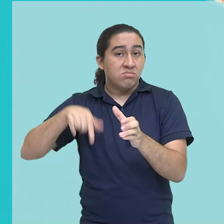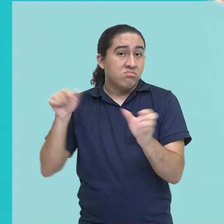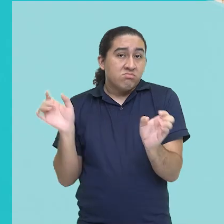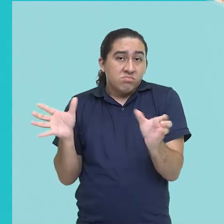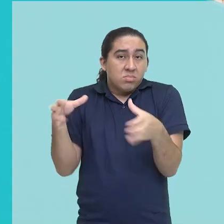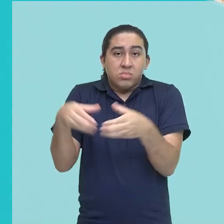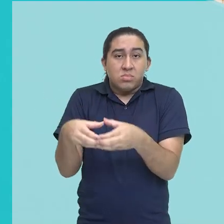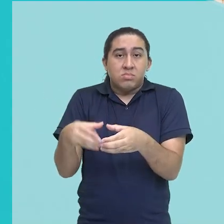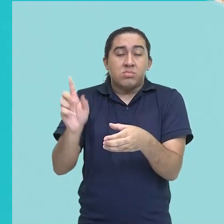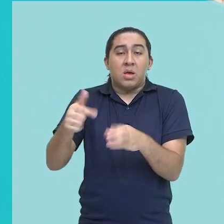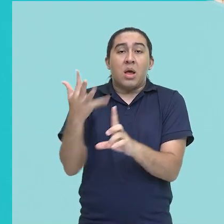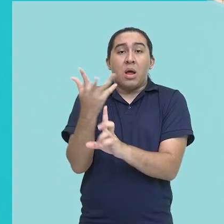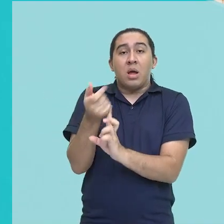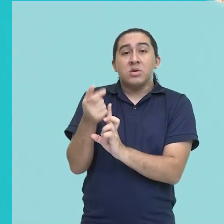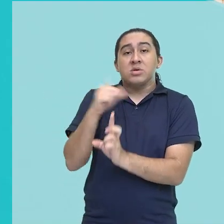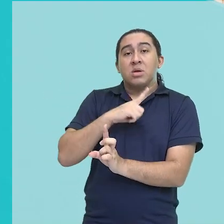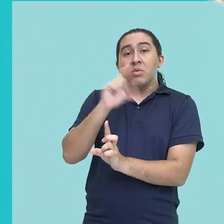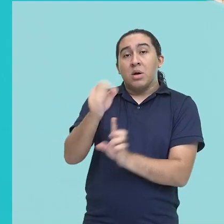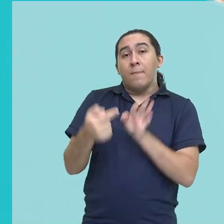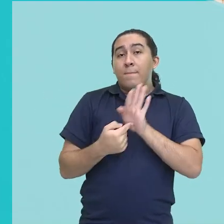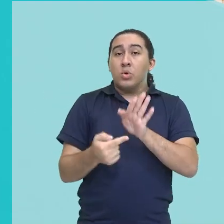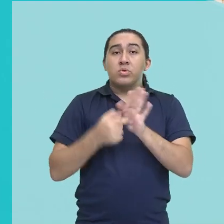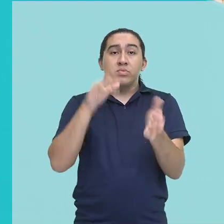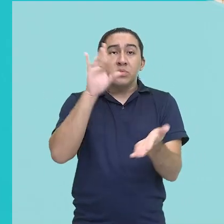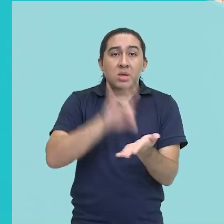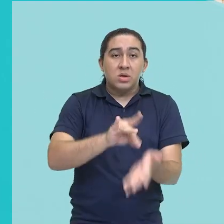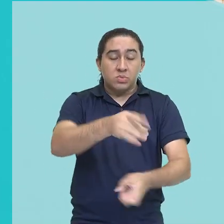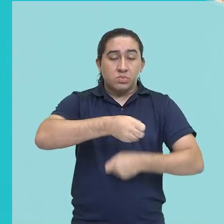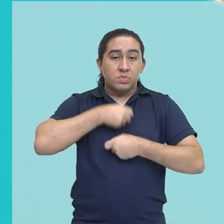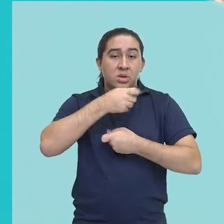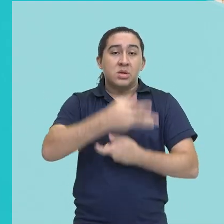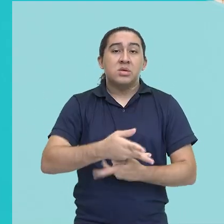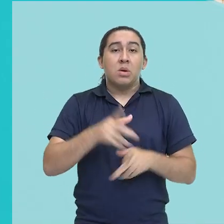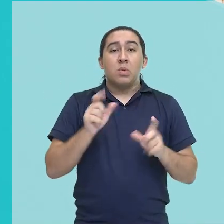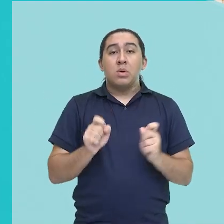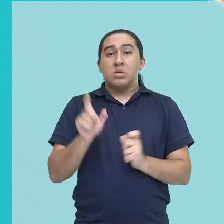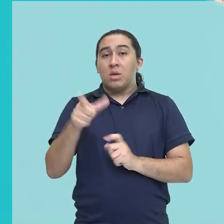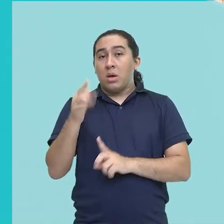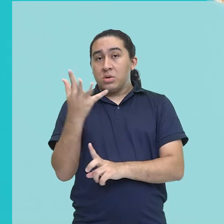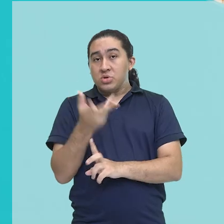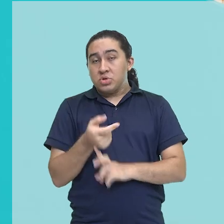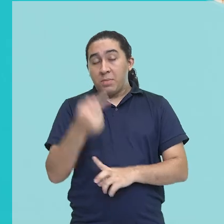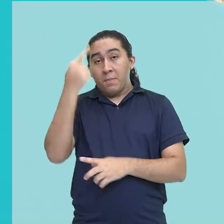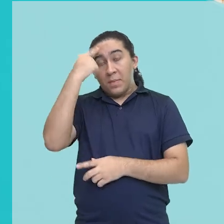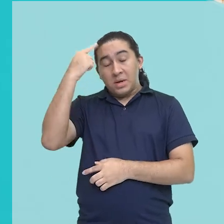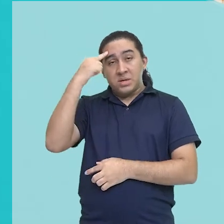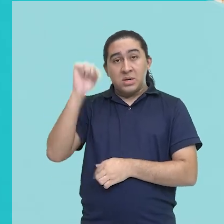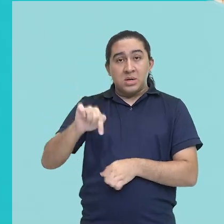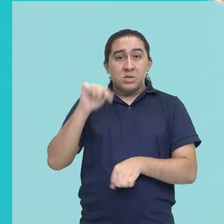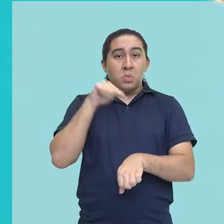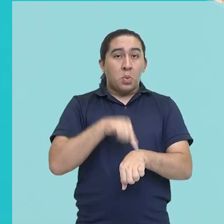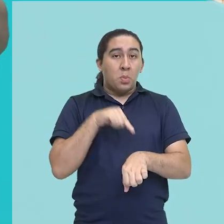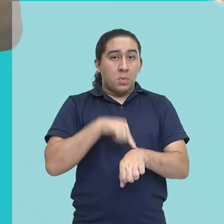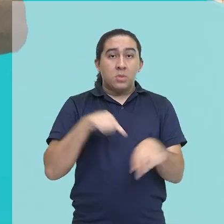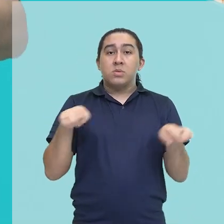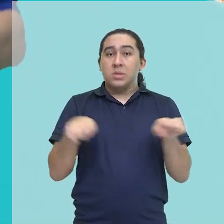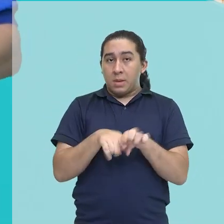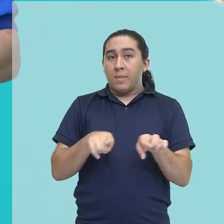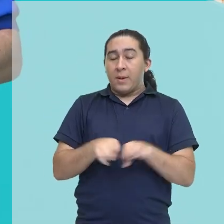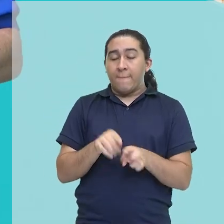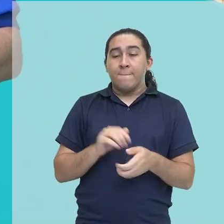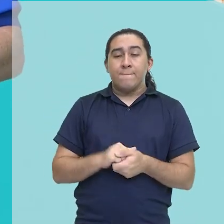daquela civilização, né? A arte, ela vem justamente para isso, para expressar o que o artista pensa